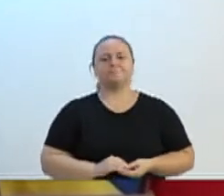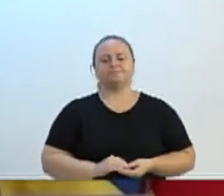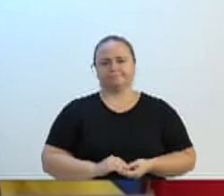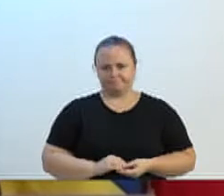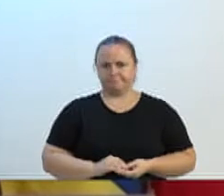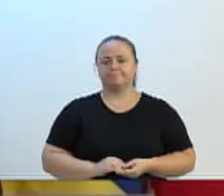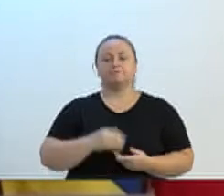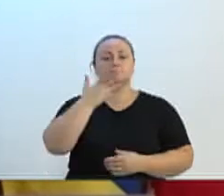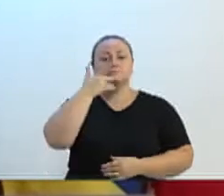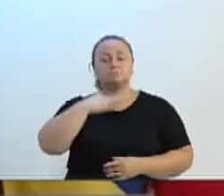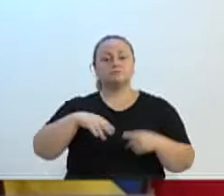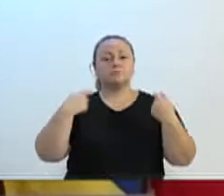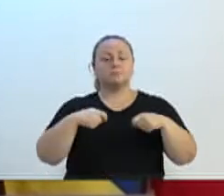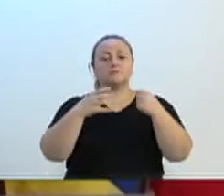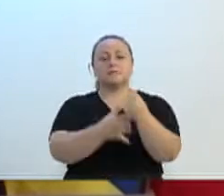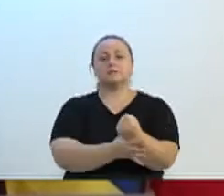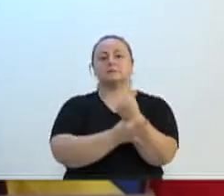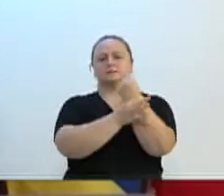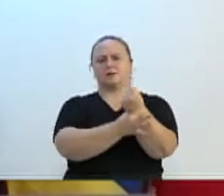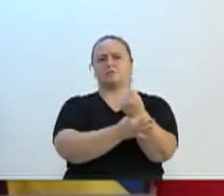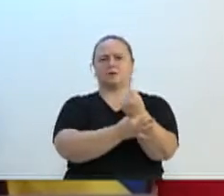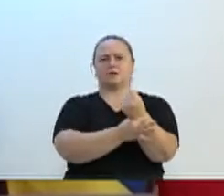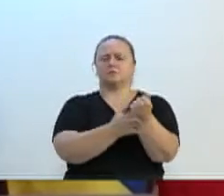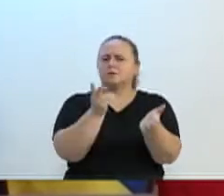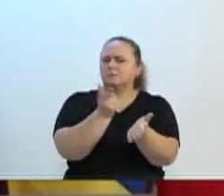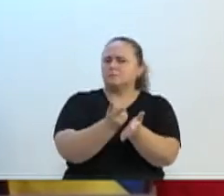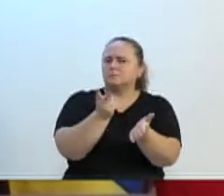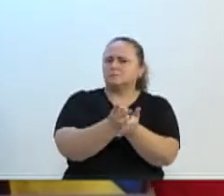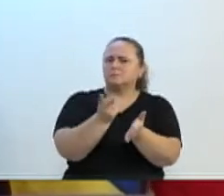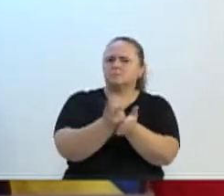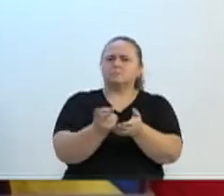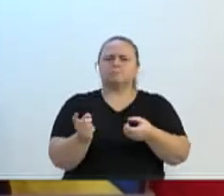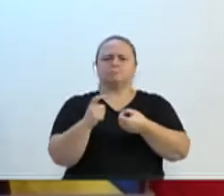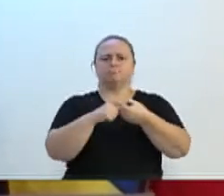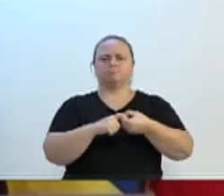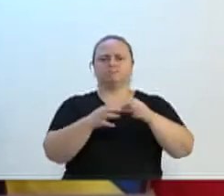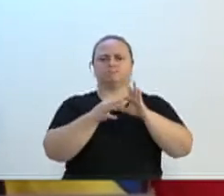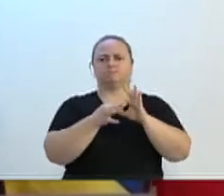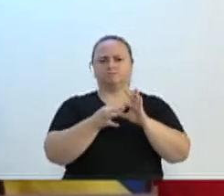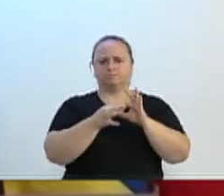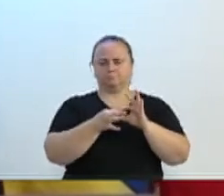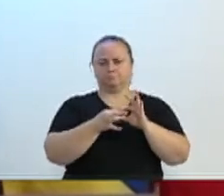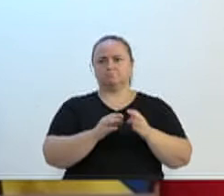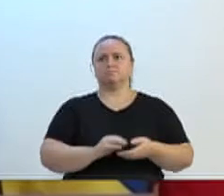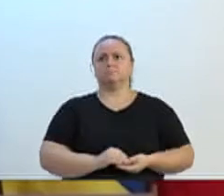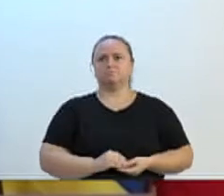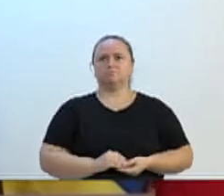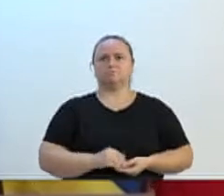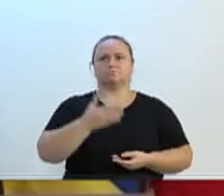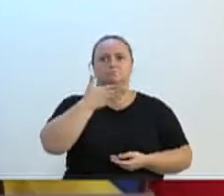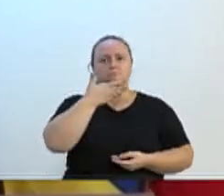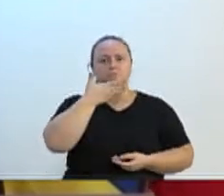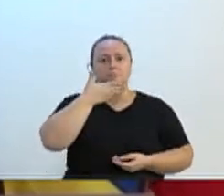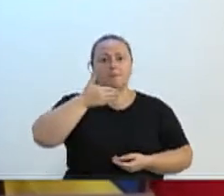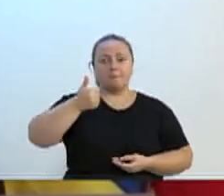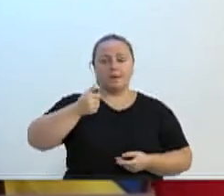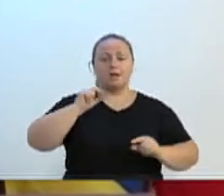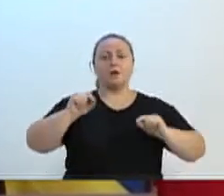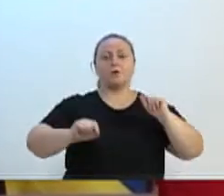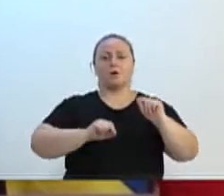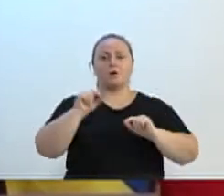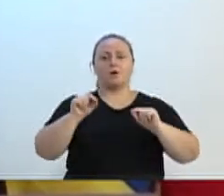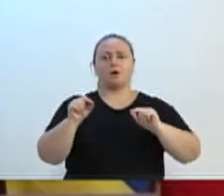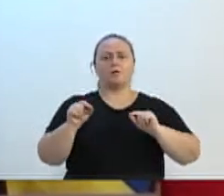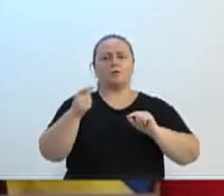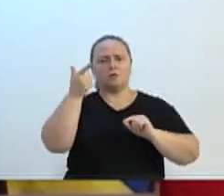crianças precisam de segurança, de manutenção de vínculos. Portanto, O melhor para elas é retornarem às suas escolas de